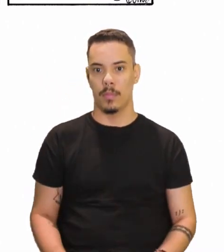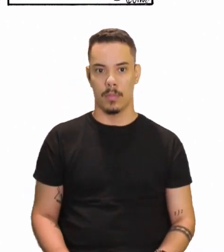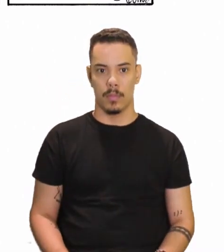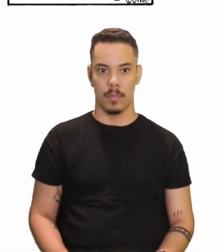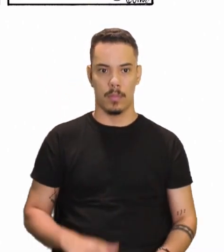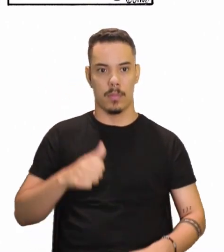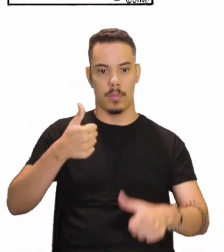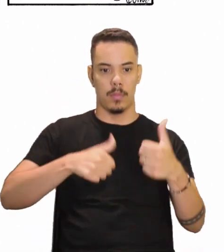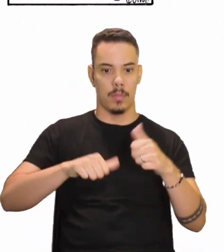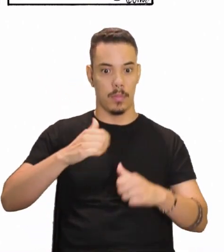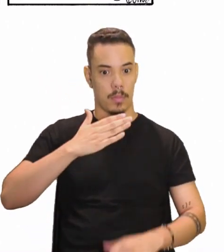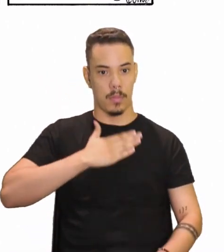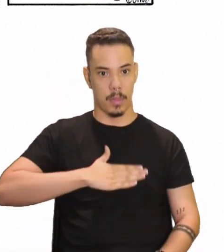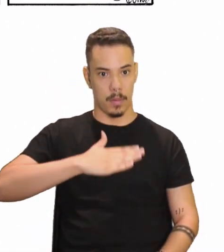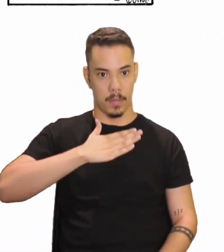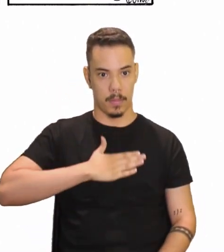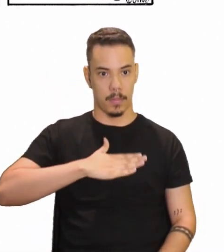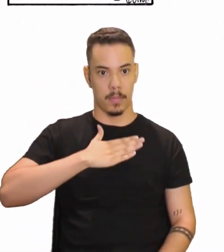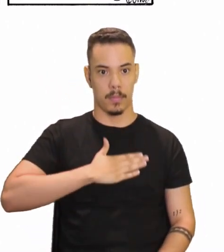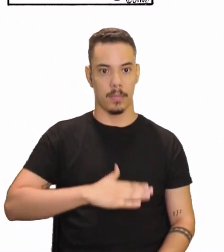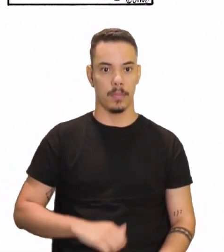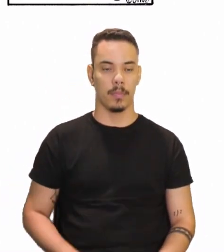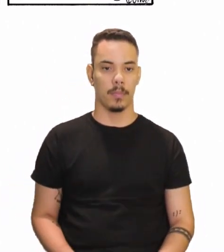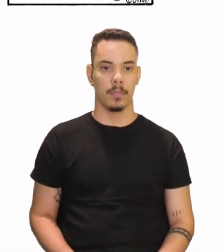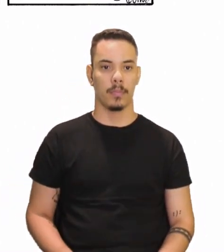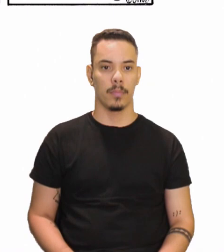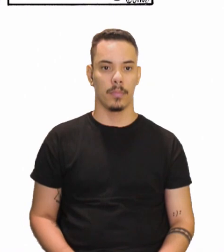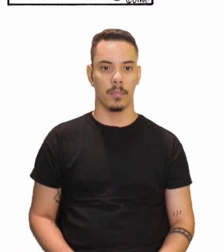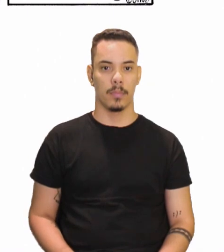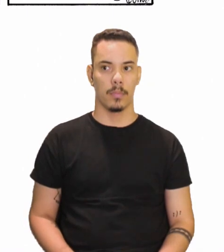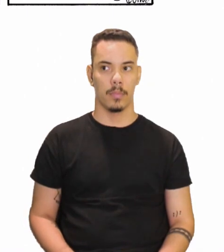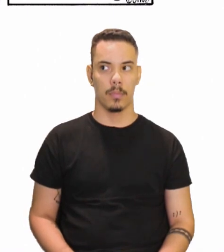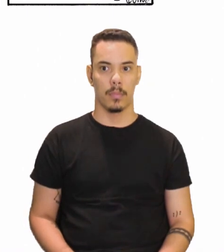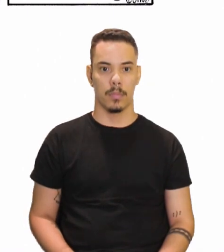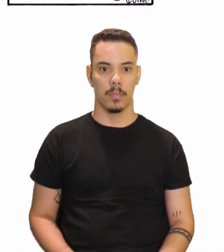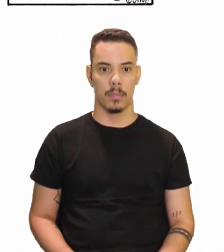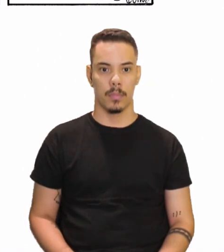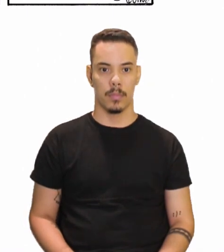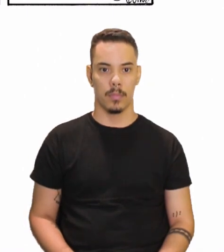a analise com calma gente vamos lá